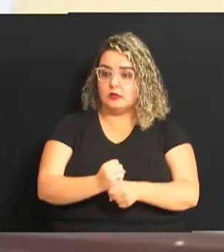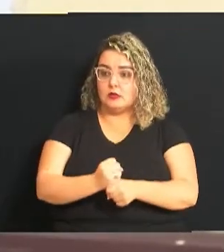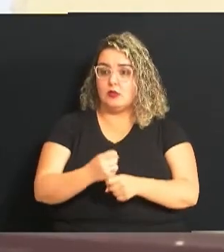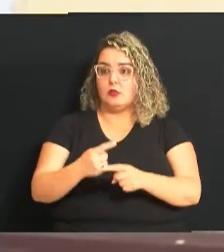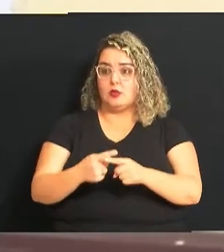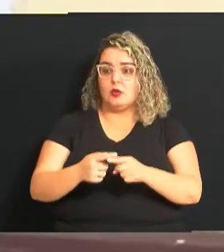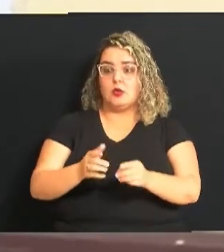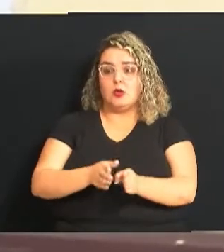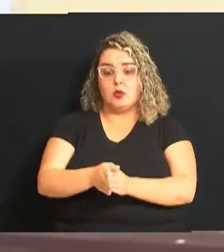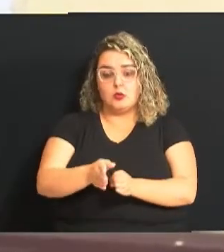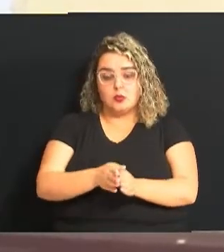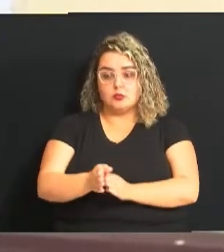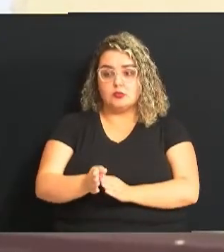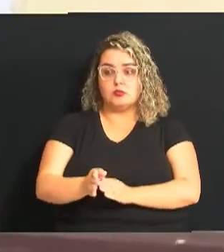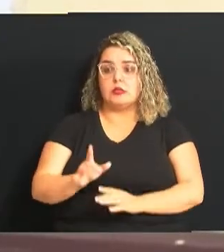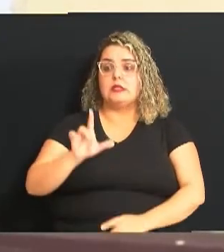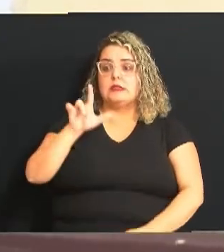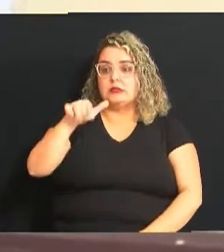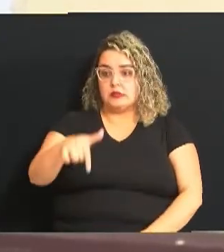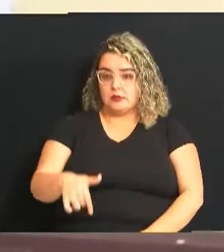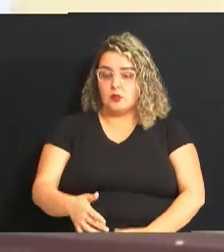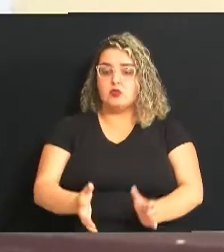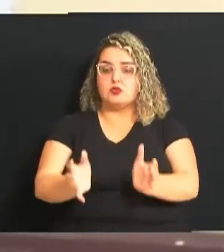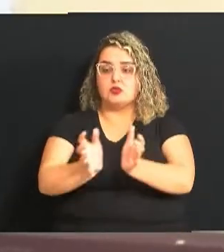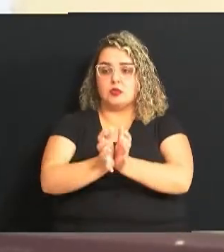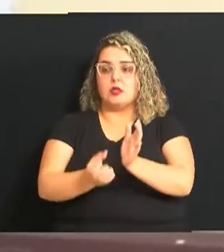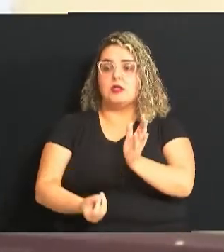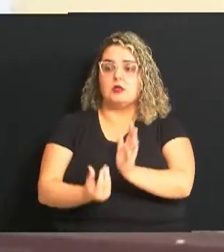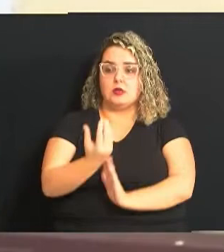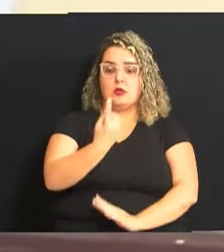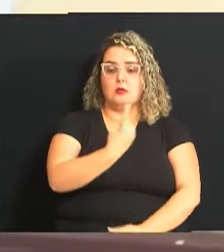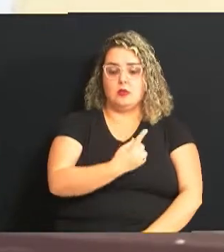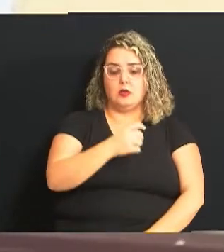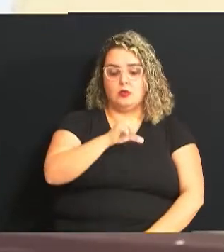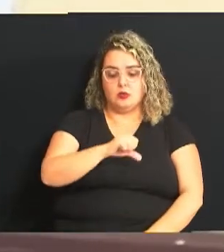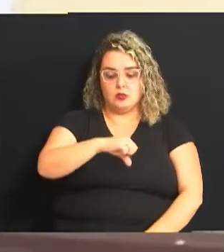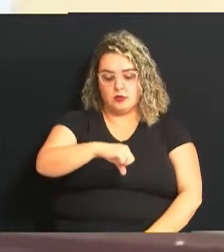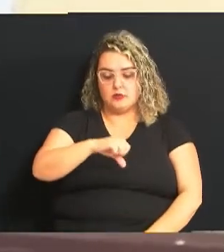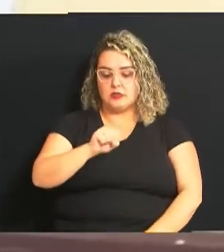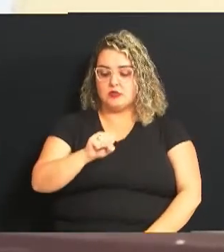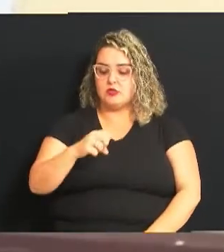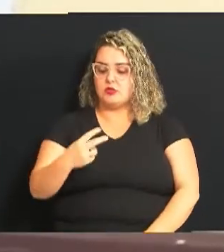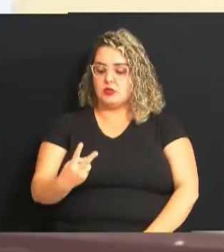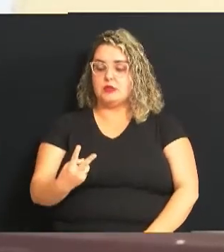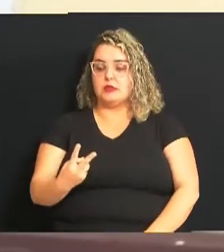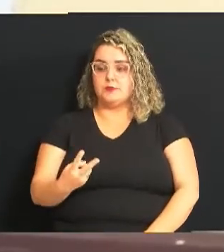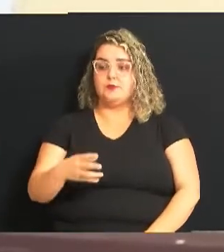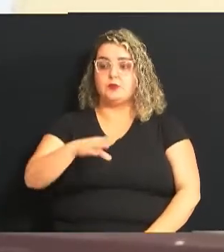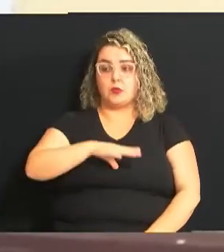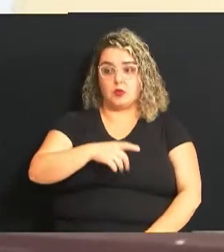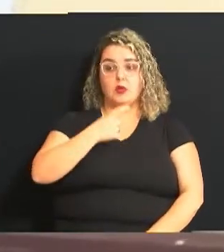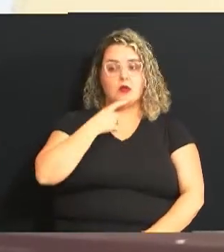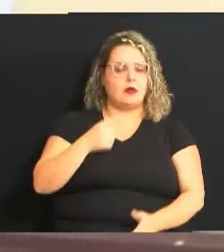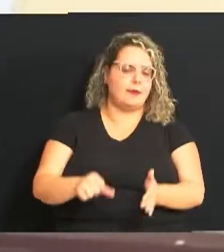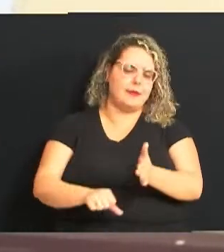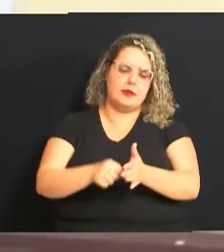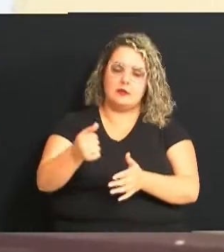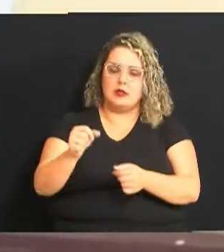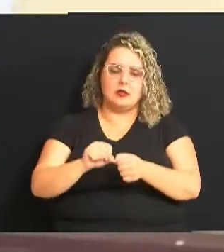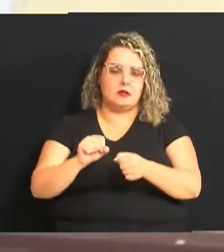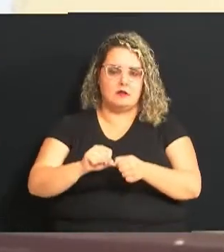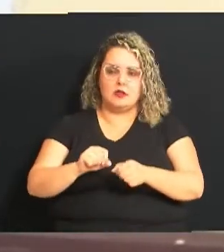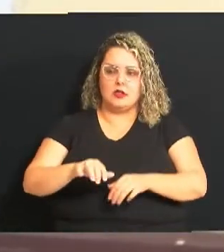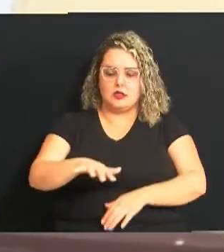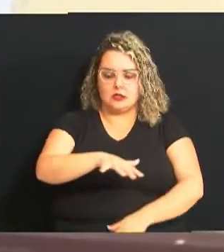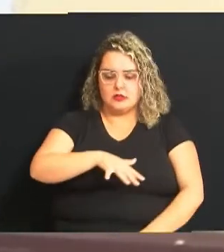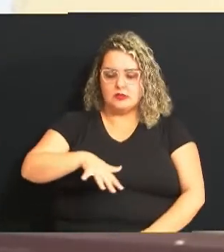foi criado após uma comissão que foi criada em 1982. Então, Campinas é pioneira nas